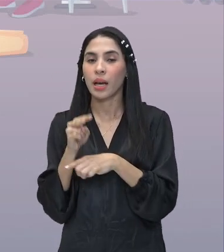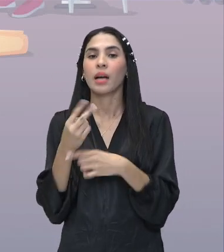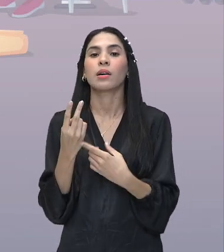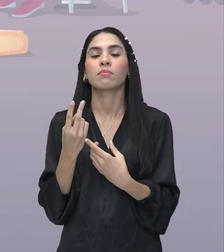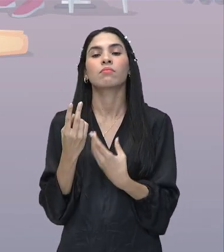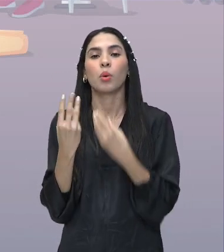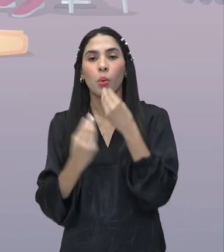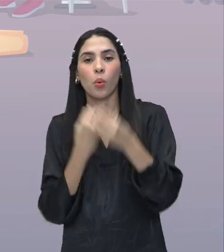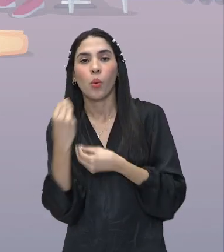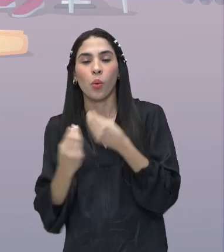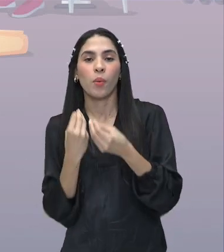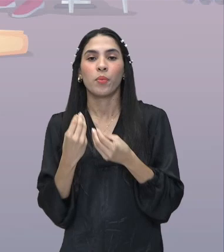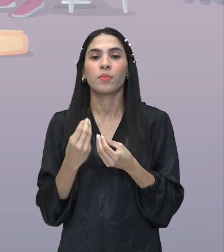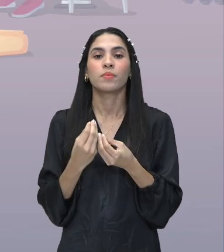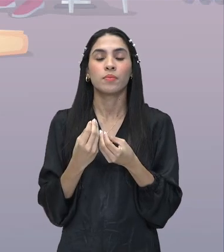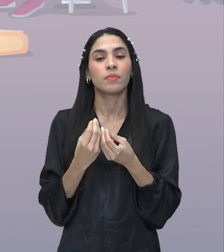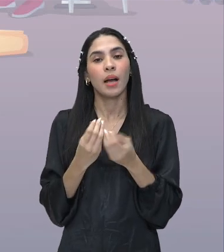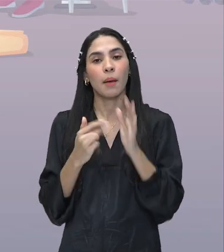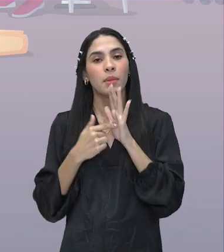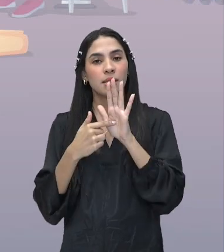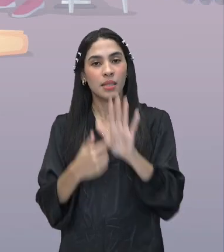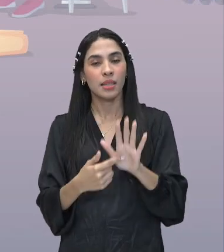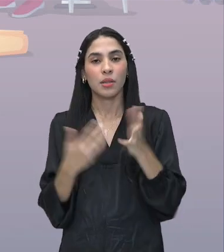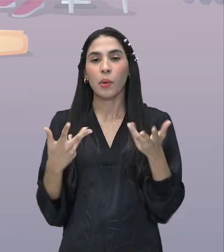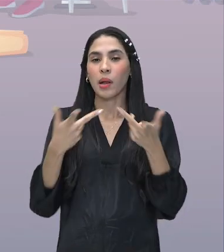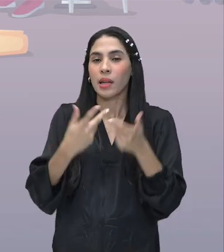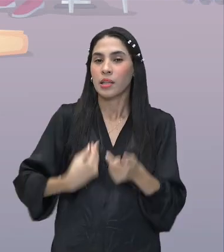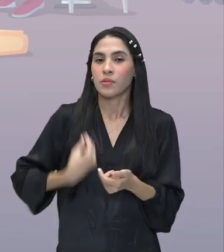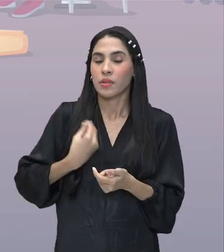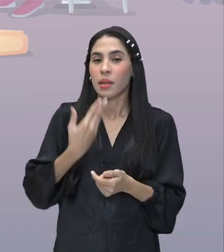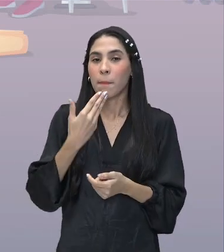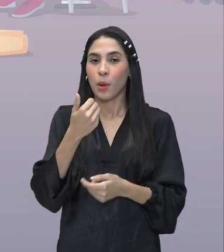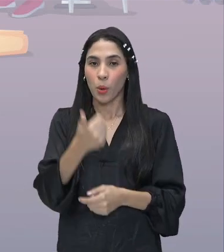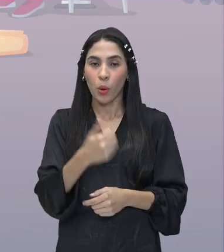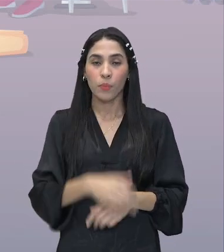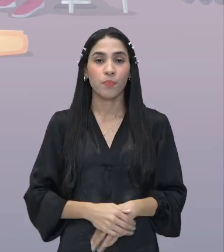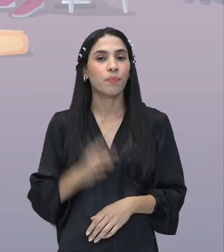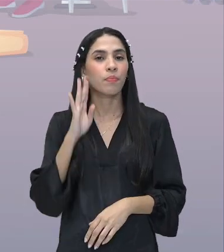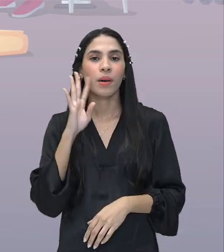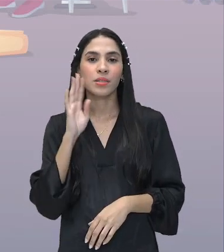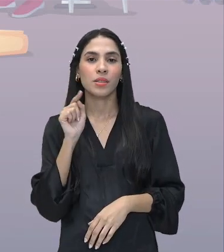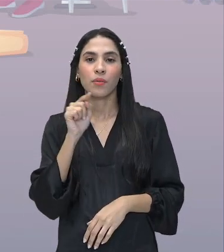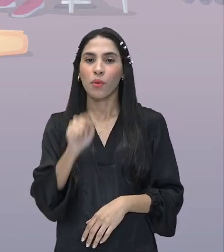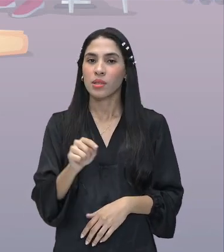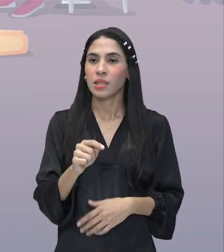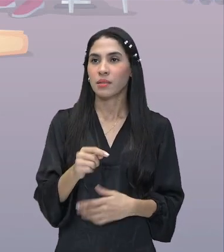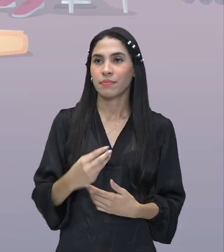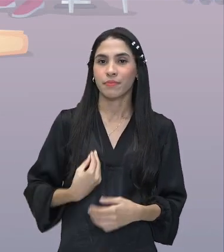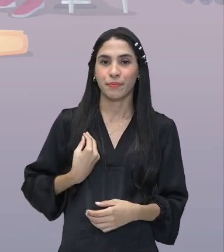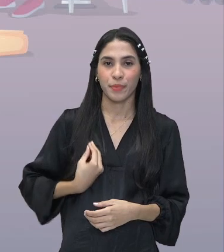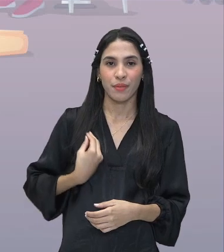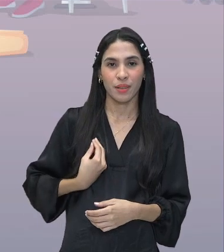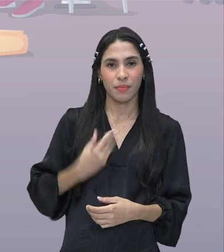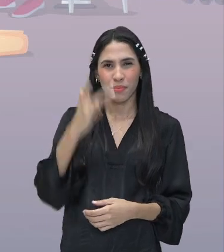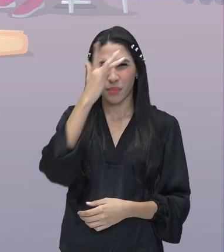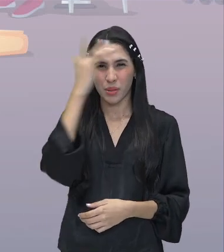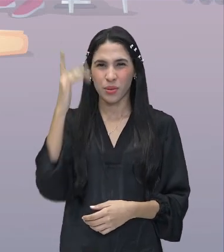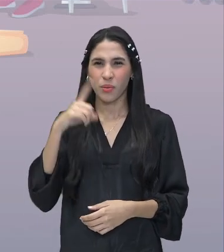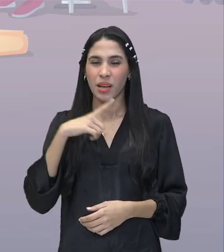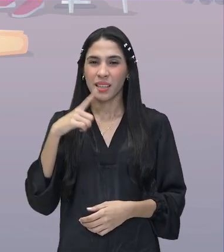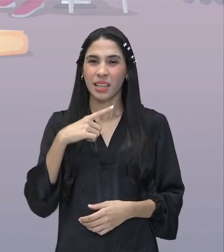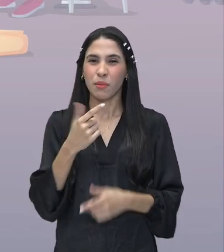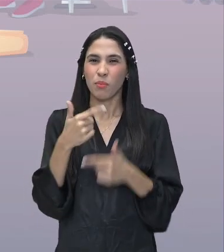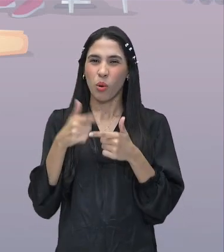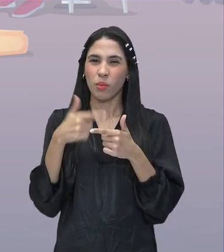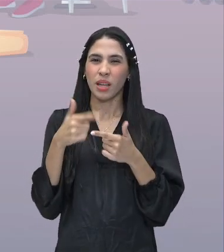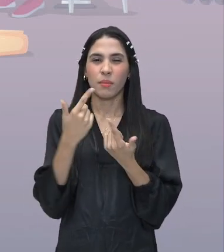doenças, trazendo ali para esse indivíduo uma qualidade de vida muito melhor. Imagina só você ter que conviver ali, uma pessoa que tem osteoporose,